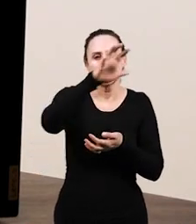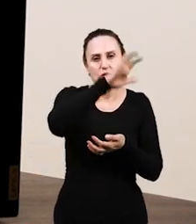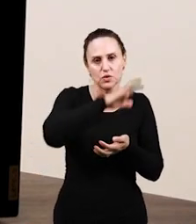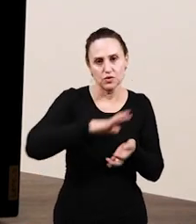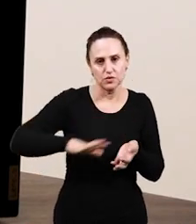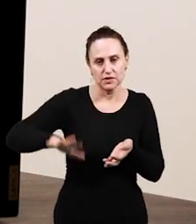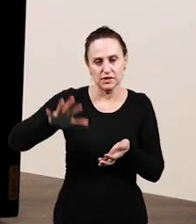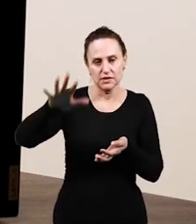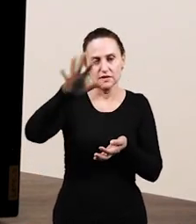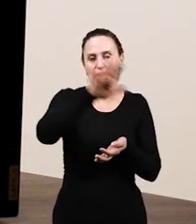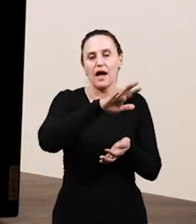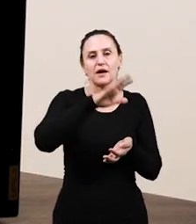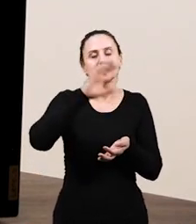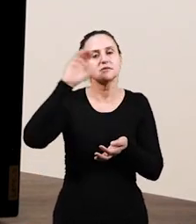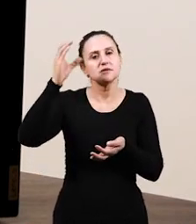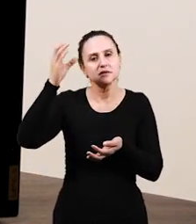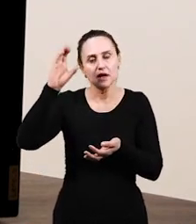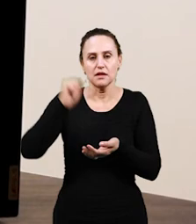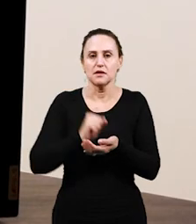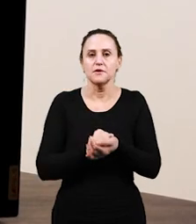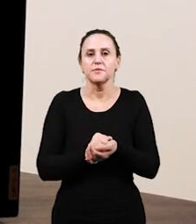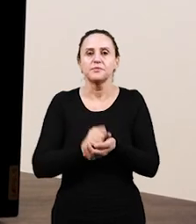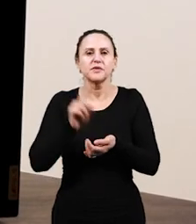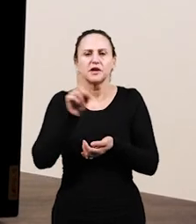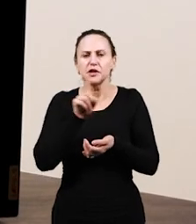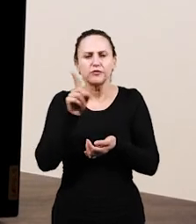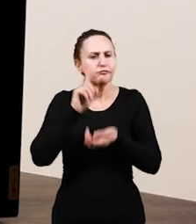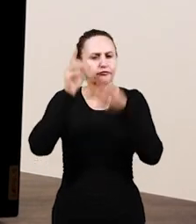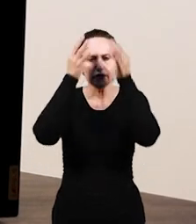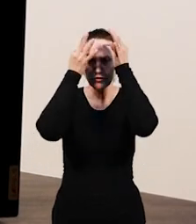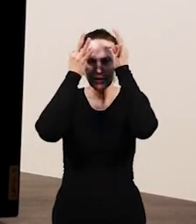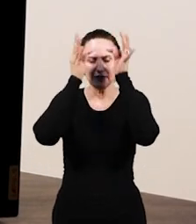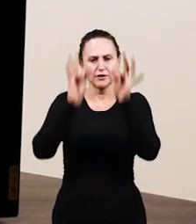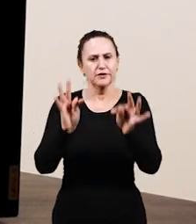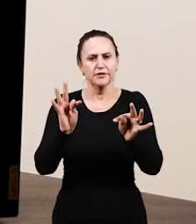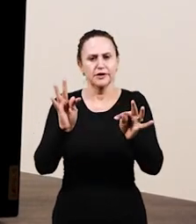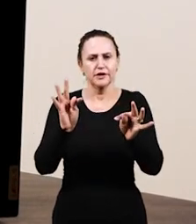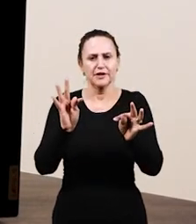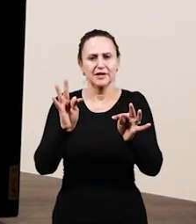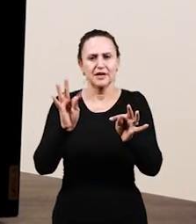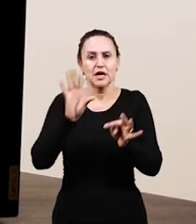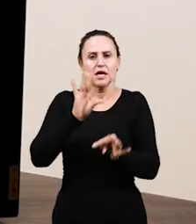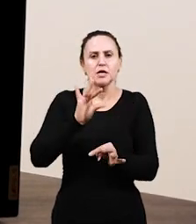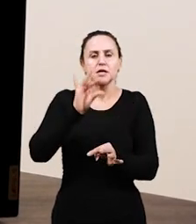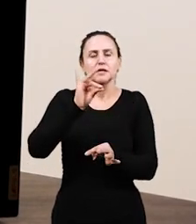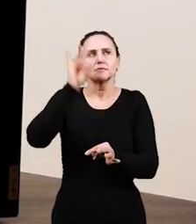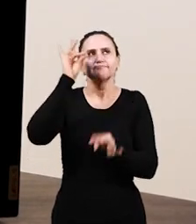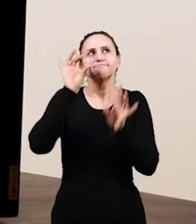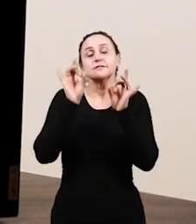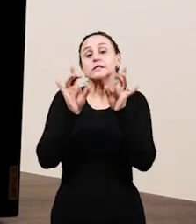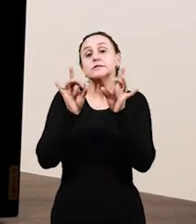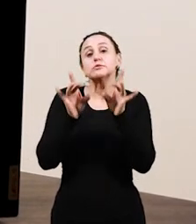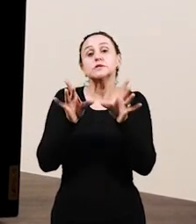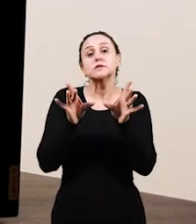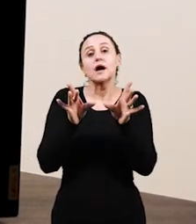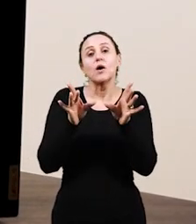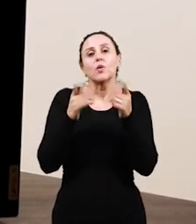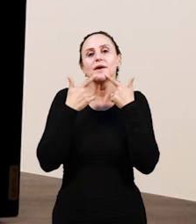ciência né Não foi não foi uma teoria que não é uma teoria exclusivamente